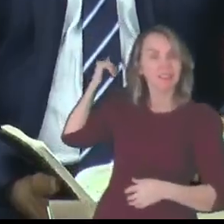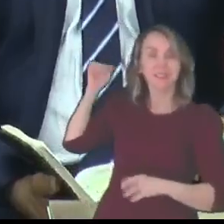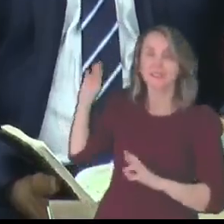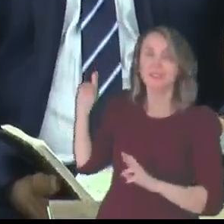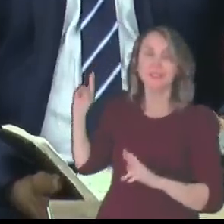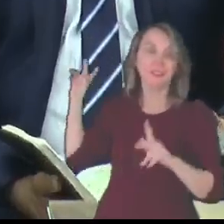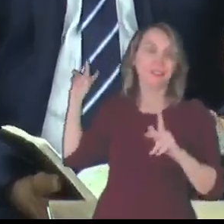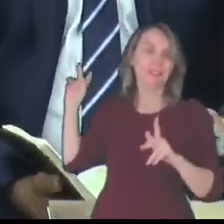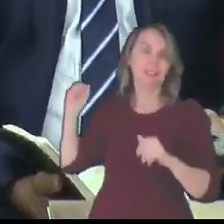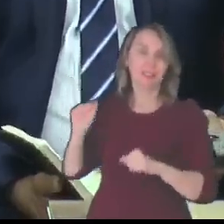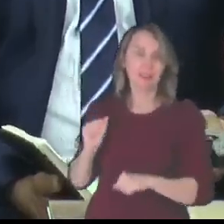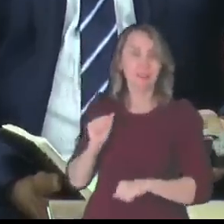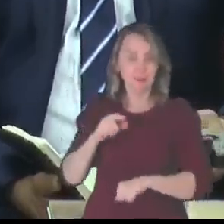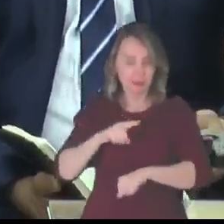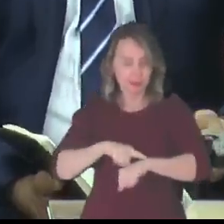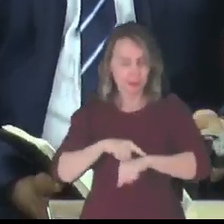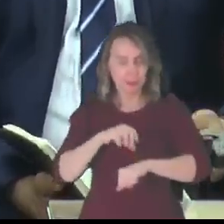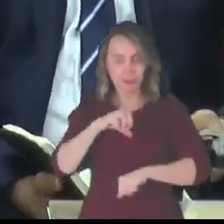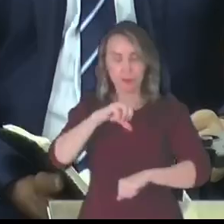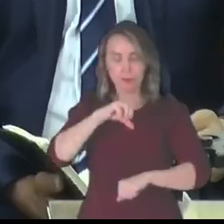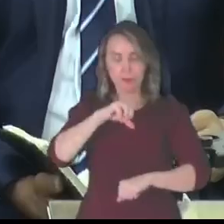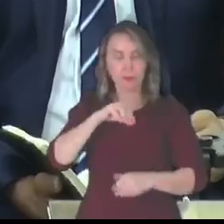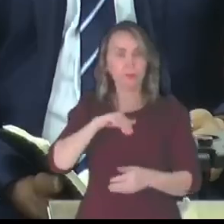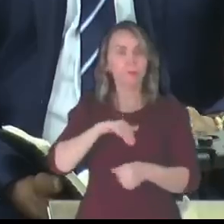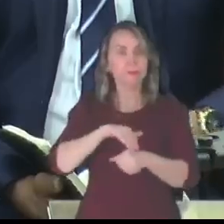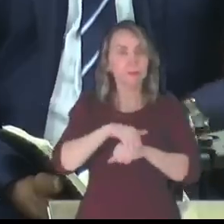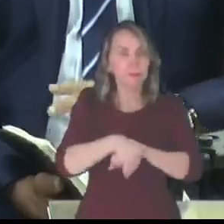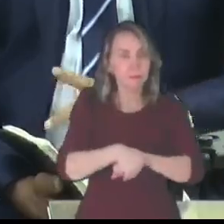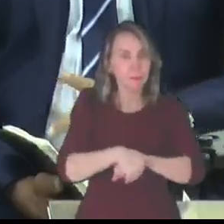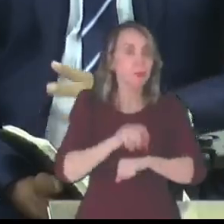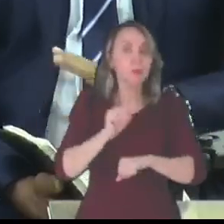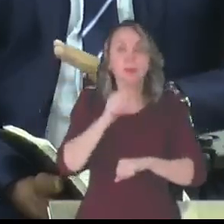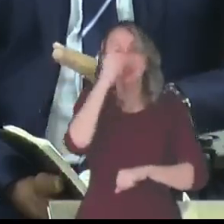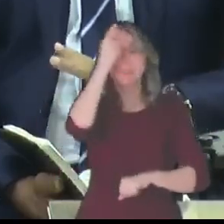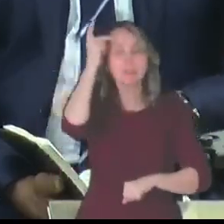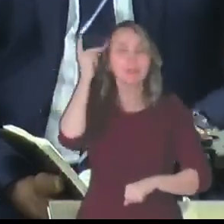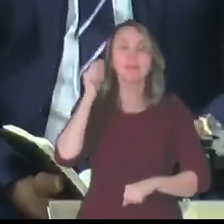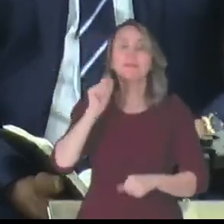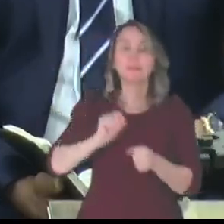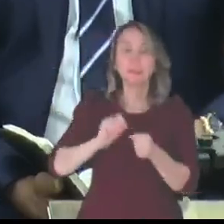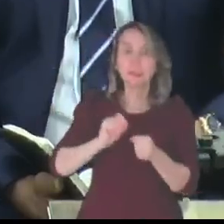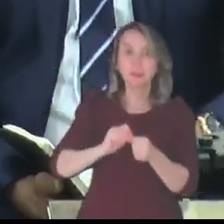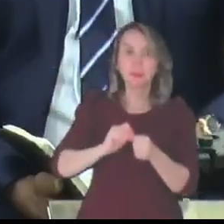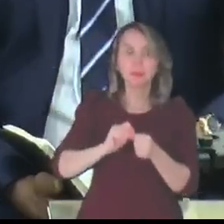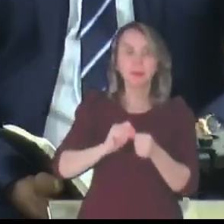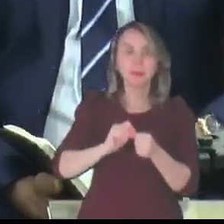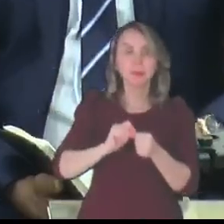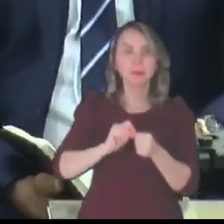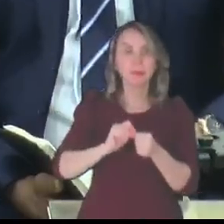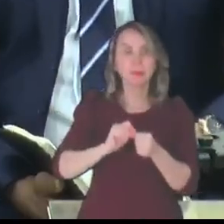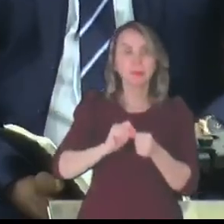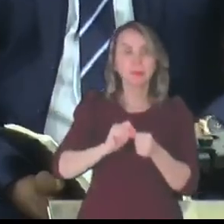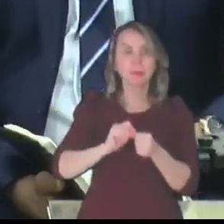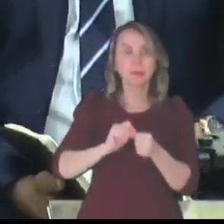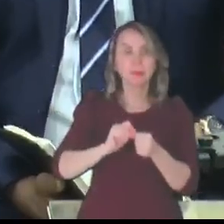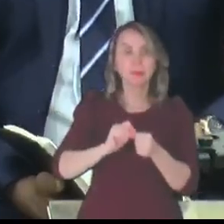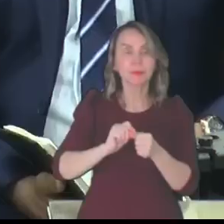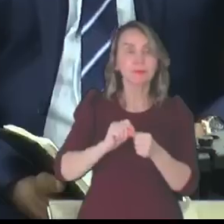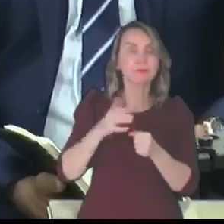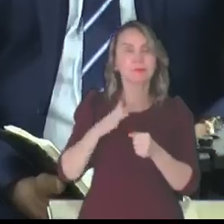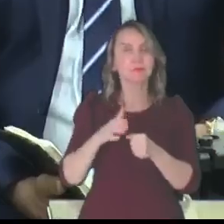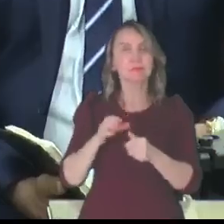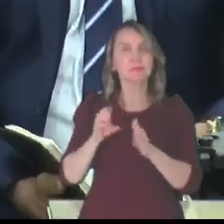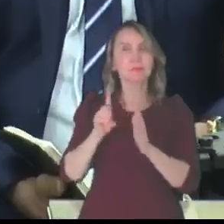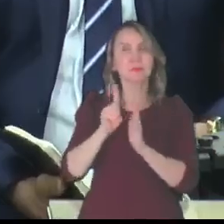9 horas da noite todo mundo estava fazendo o quê antigamente em 9 horas da noite isso já nos anos 70